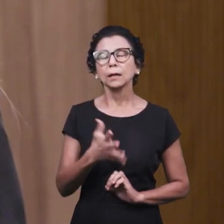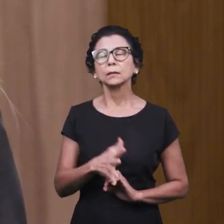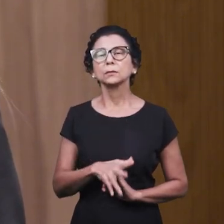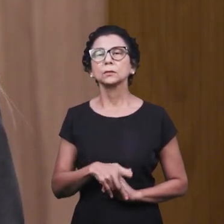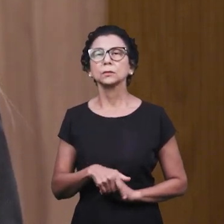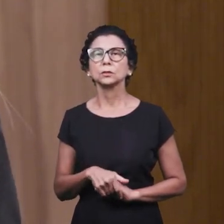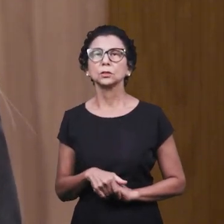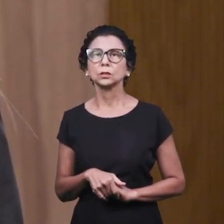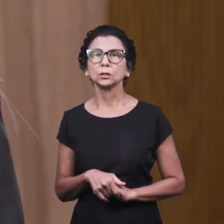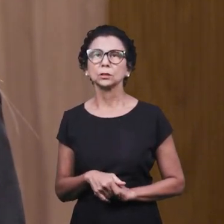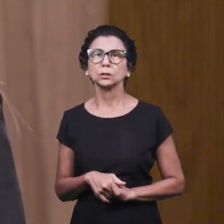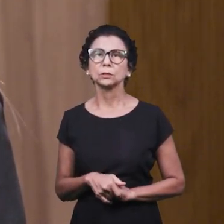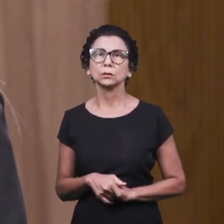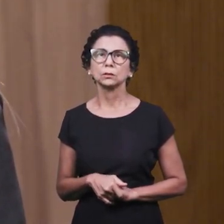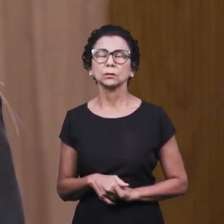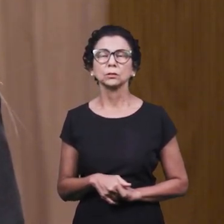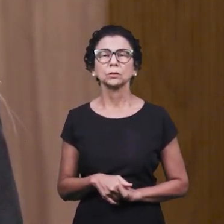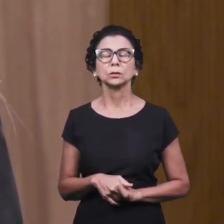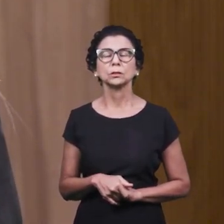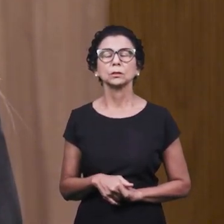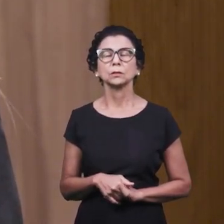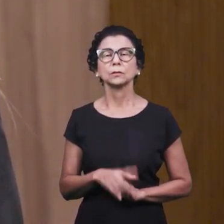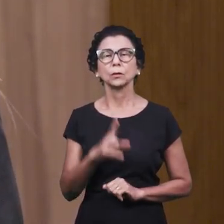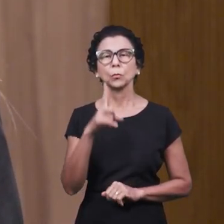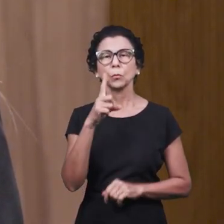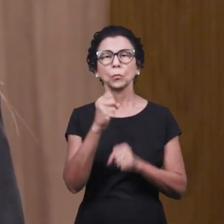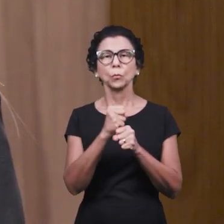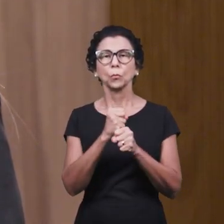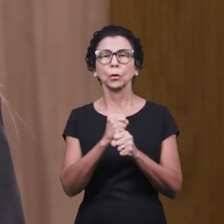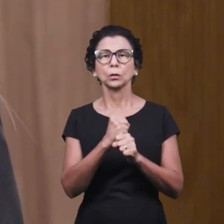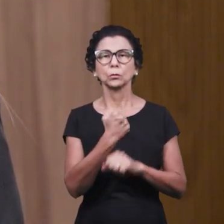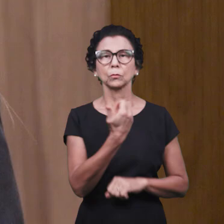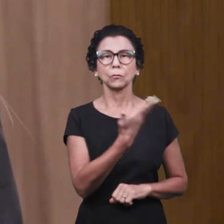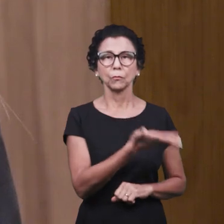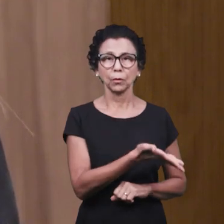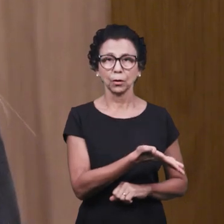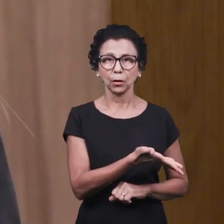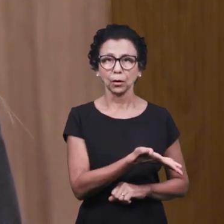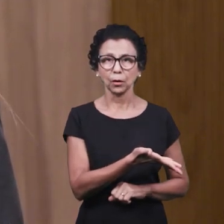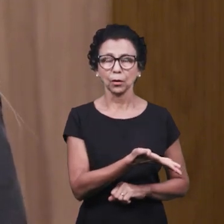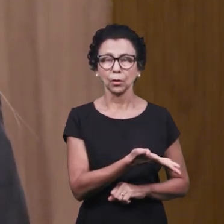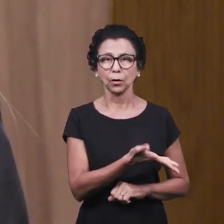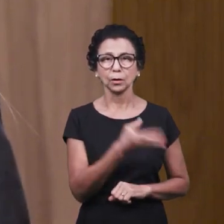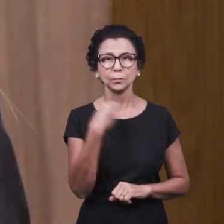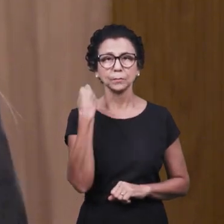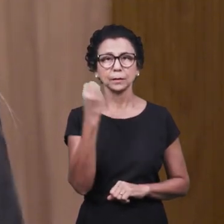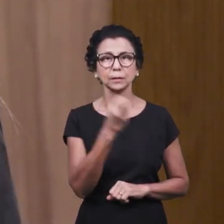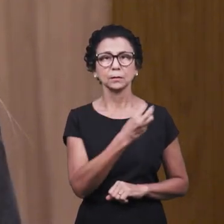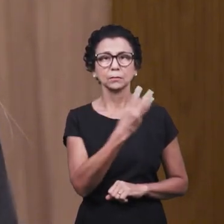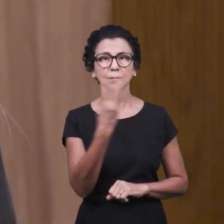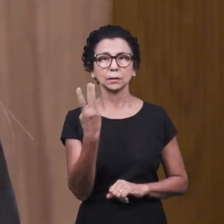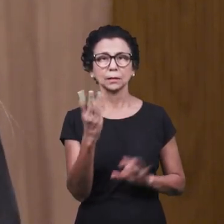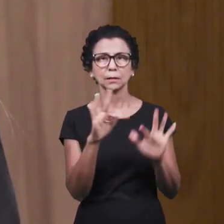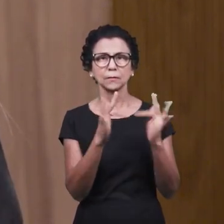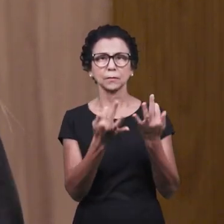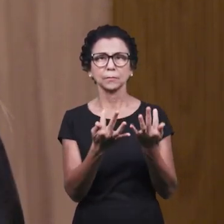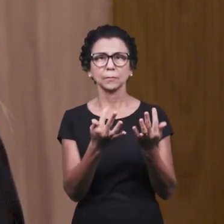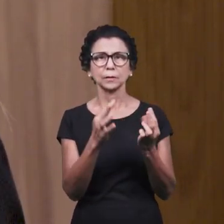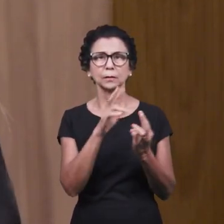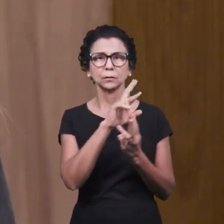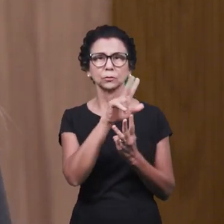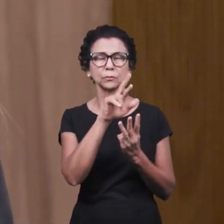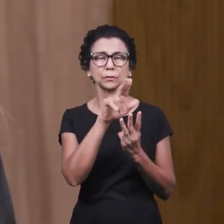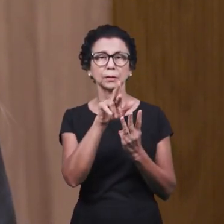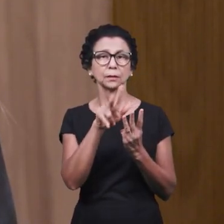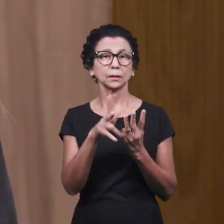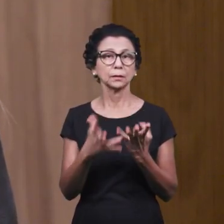de ficar 1 ano fora, uma experiência com 3 famílias distintas, distribuídas